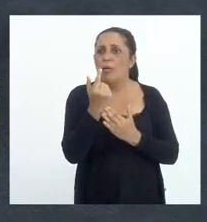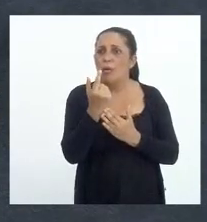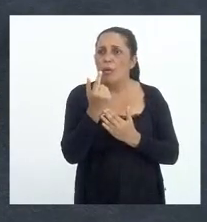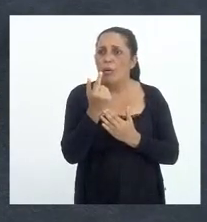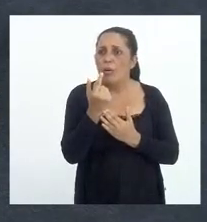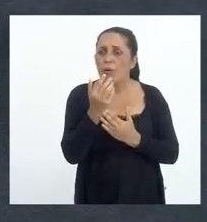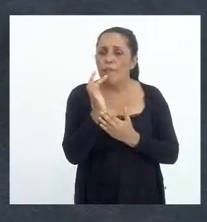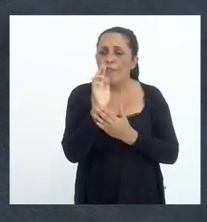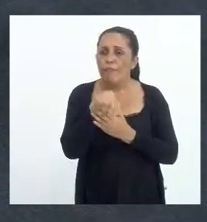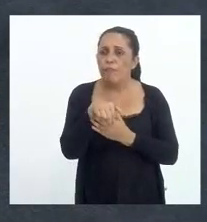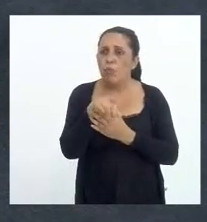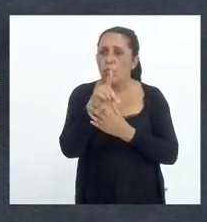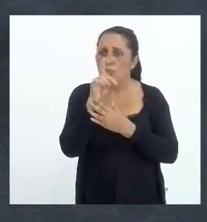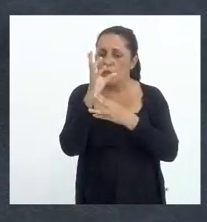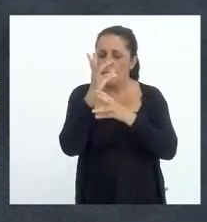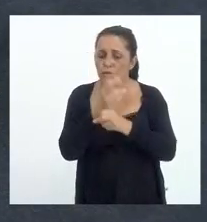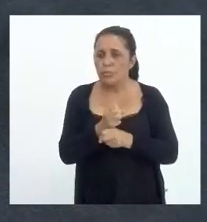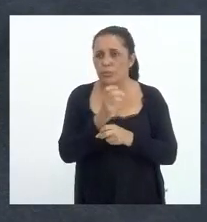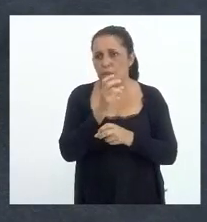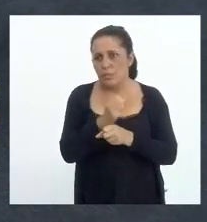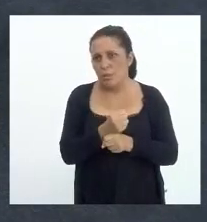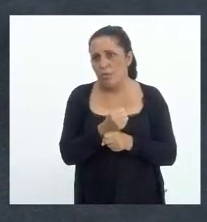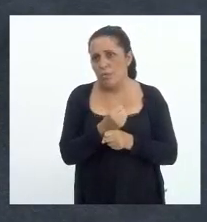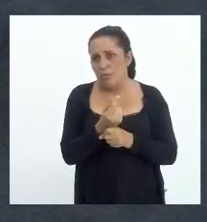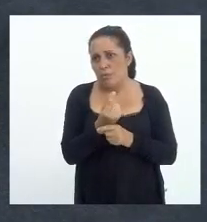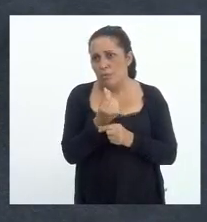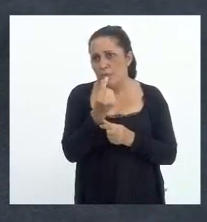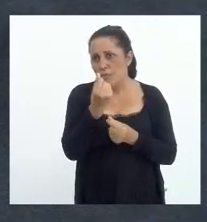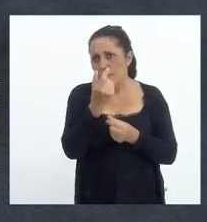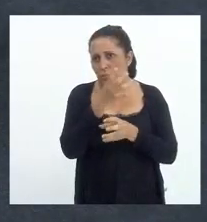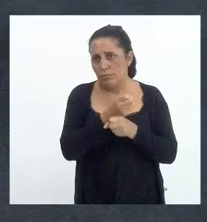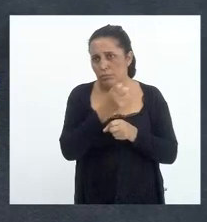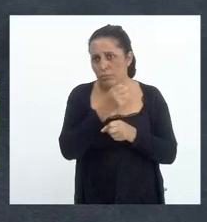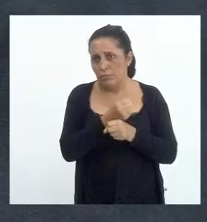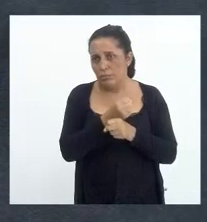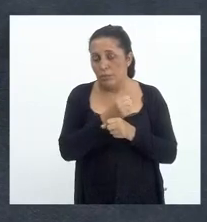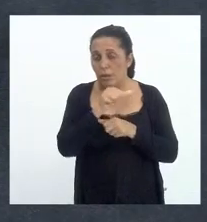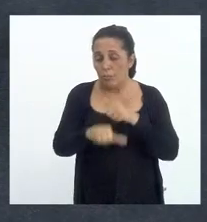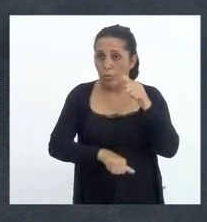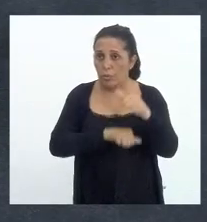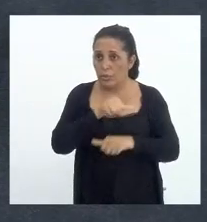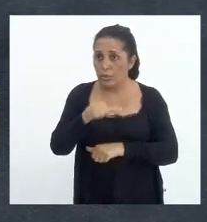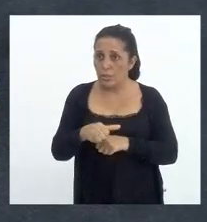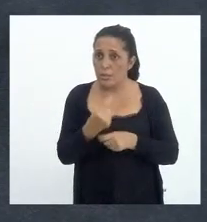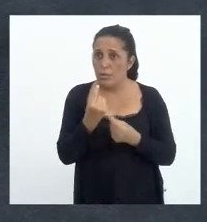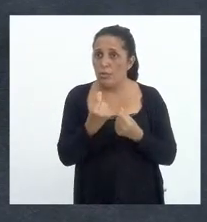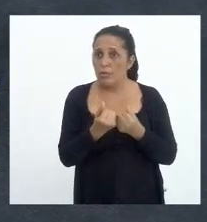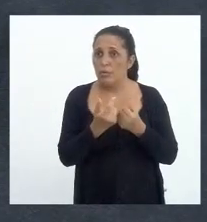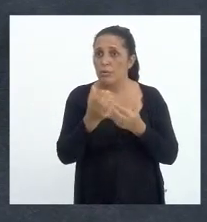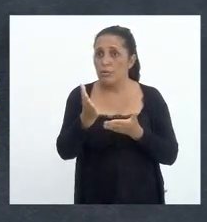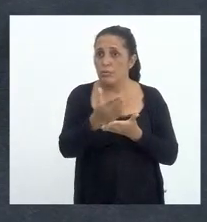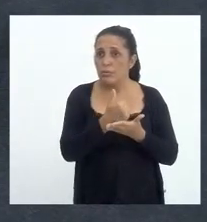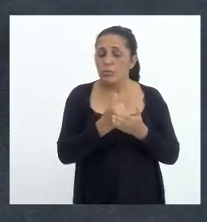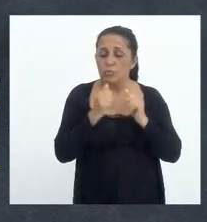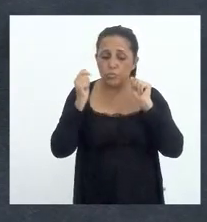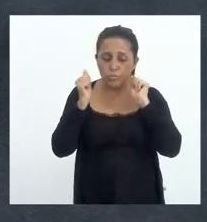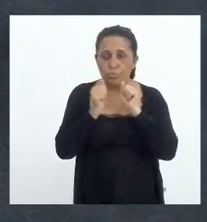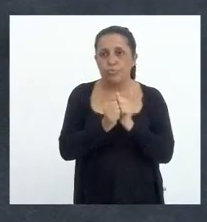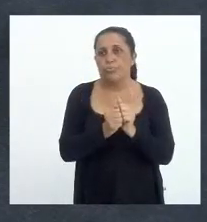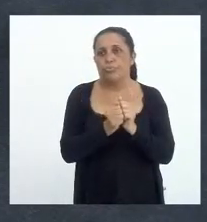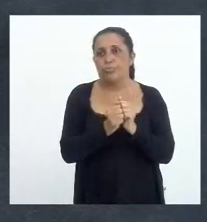de administração fazendária. Veja, a modernização da fazenda caminha junto com o regime de recuperação